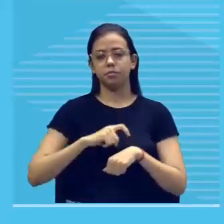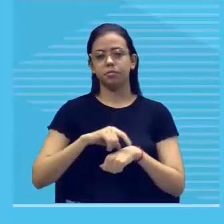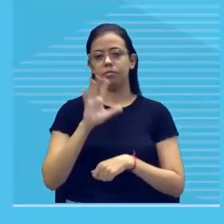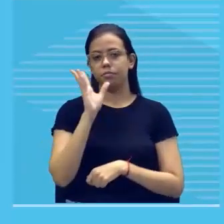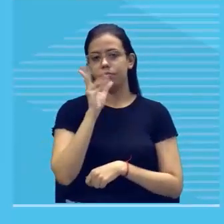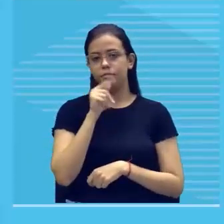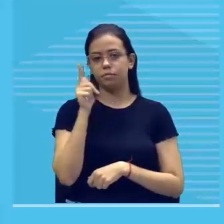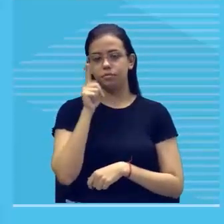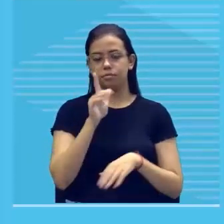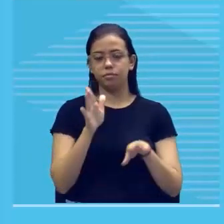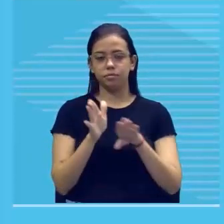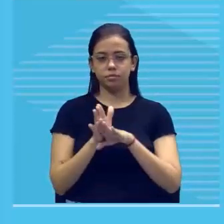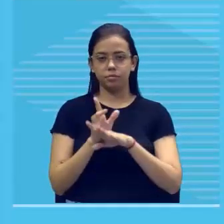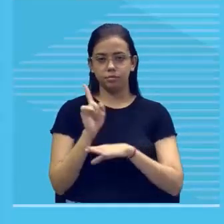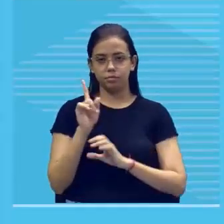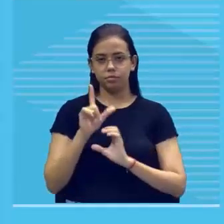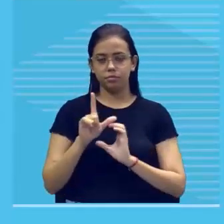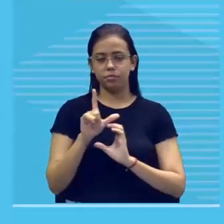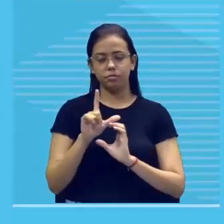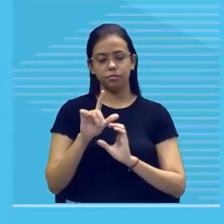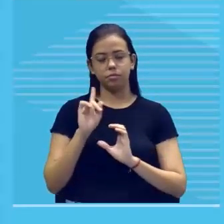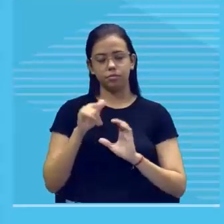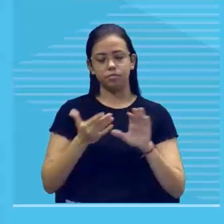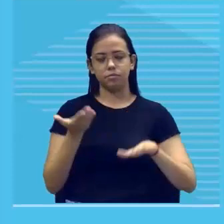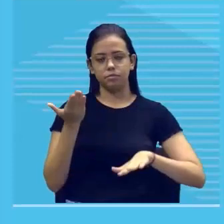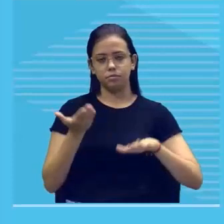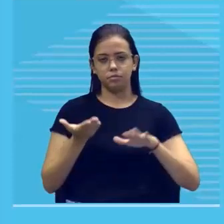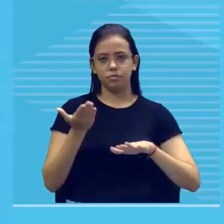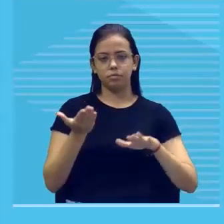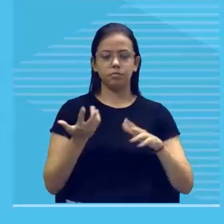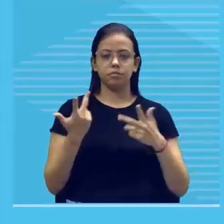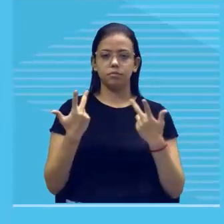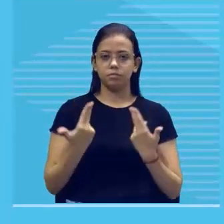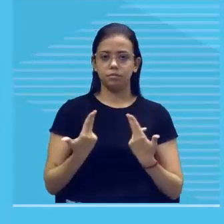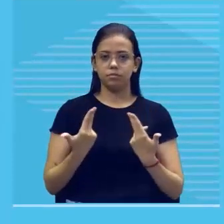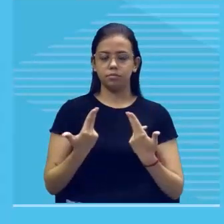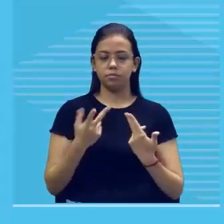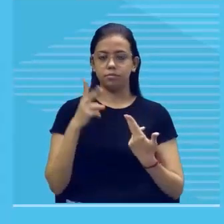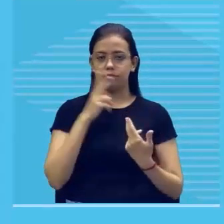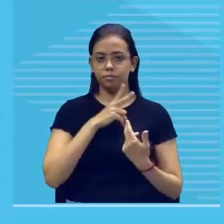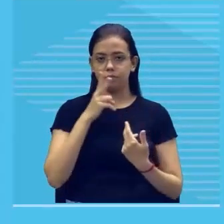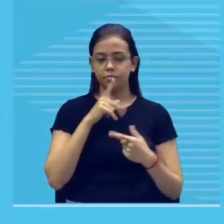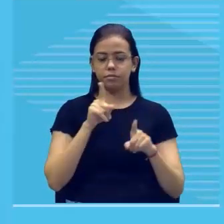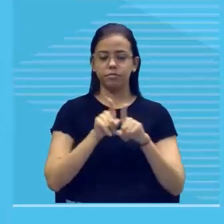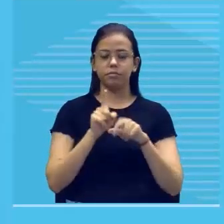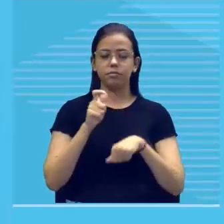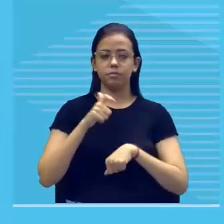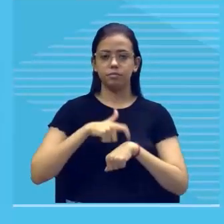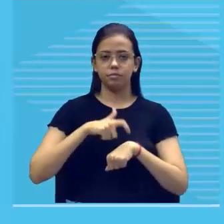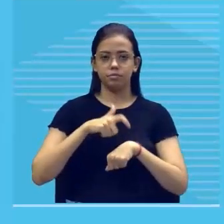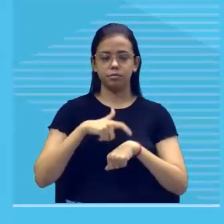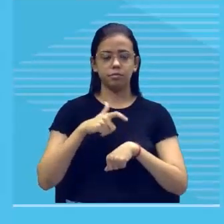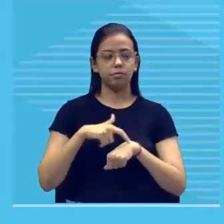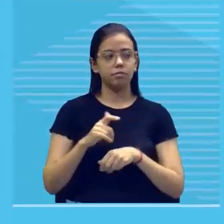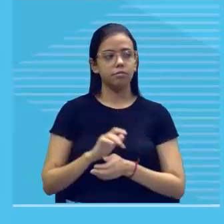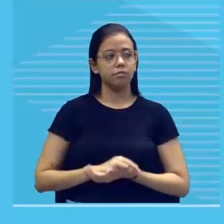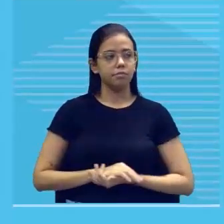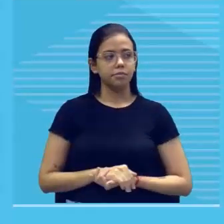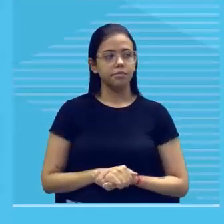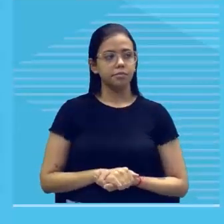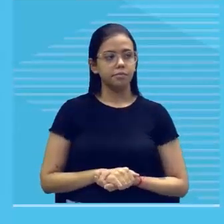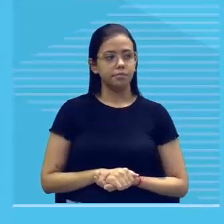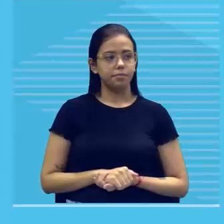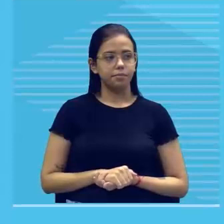Luís Correia Não é esse grandezas inversamente proporcionais velocidade e tempo é